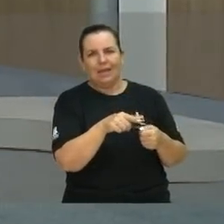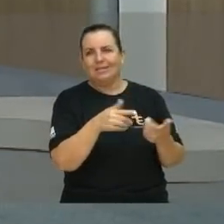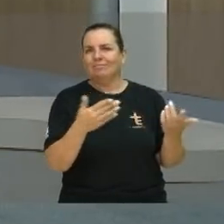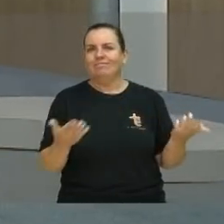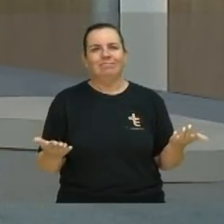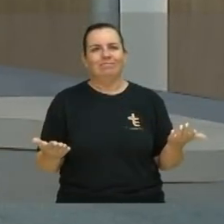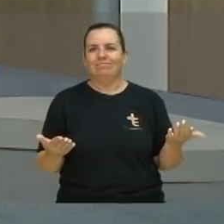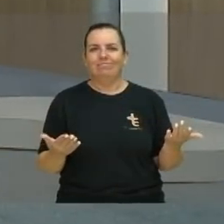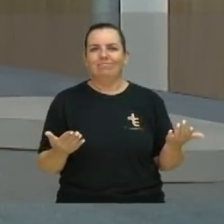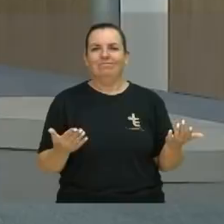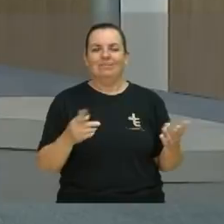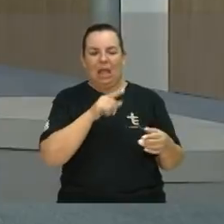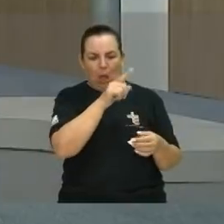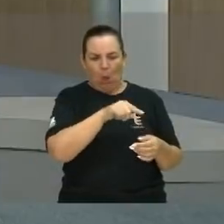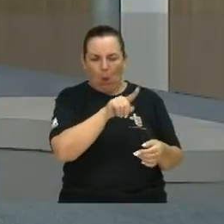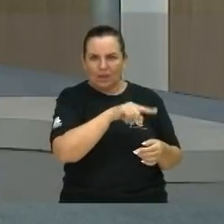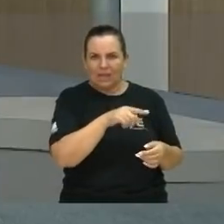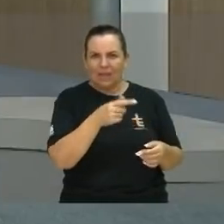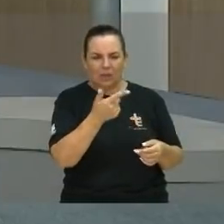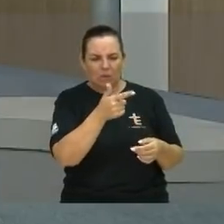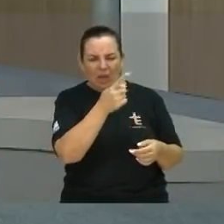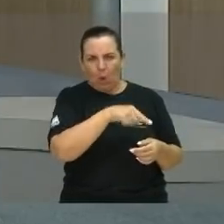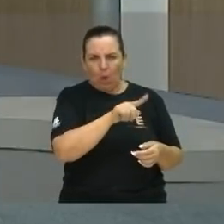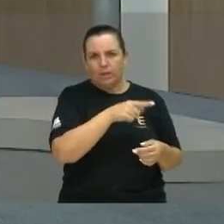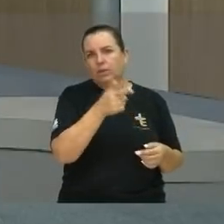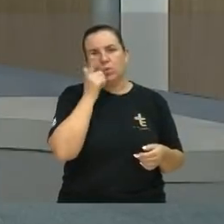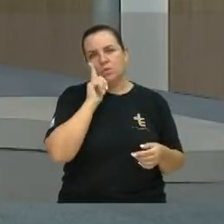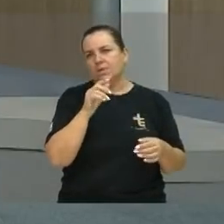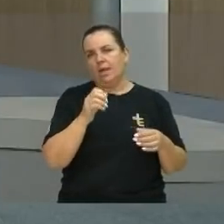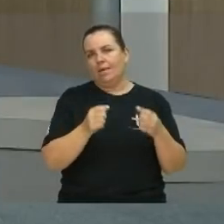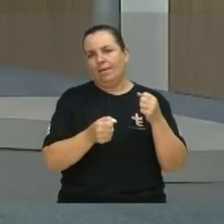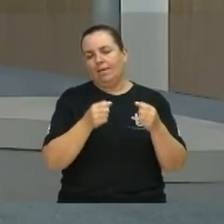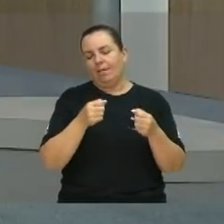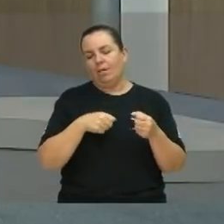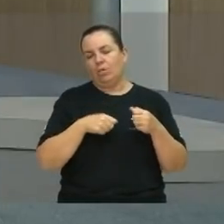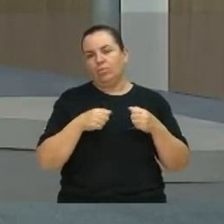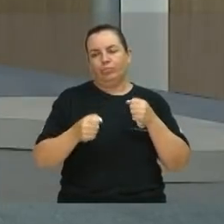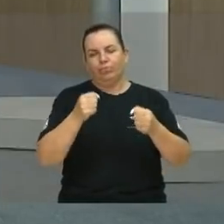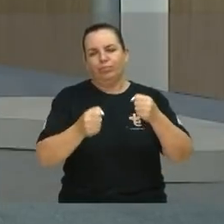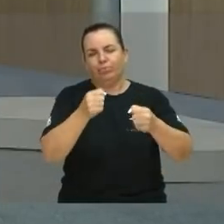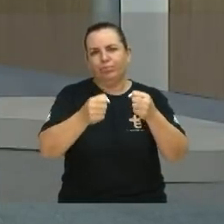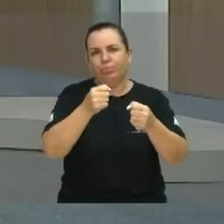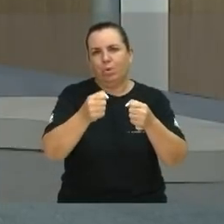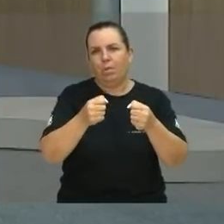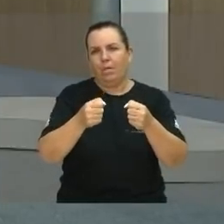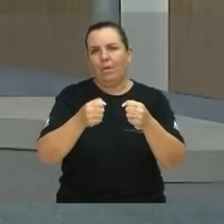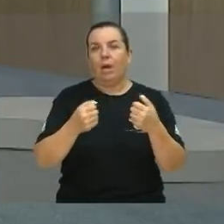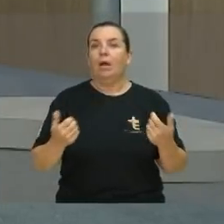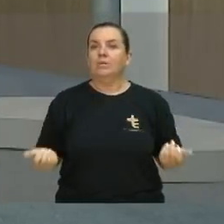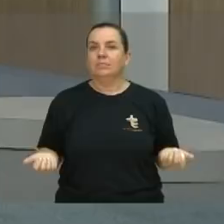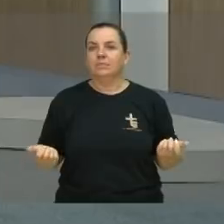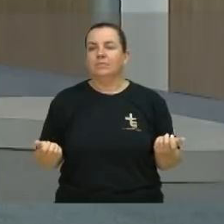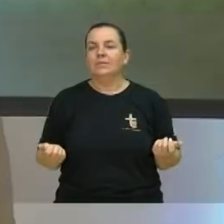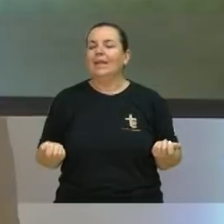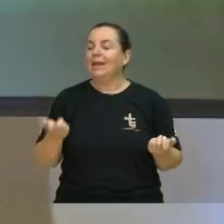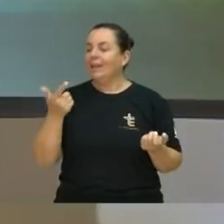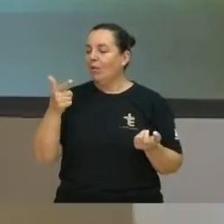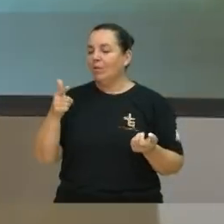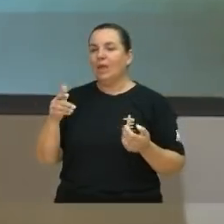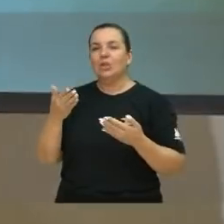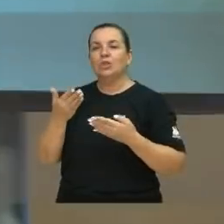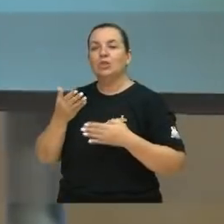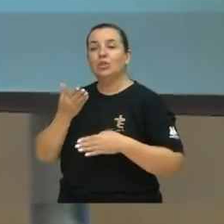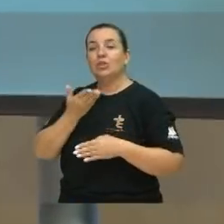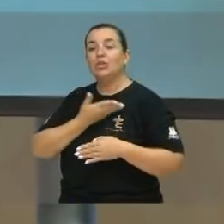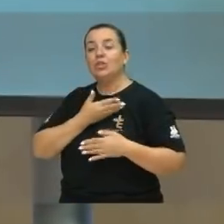carro sem rodas não é um carro não é o veículo não existe discipulado